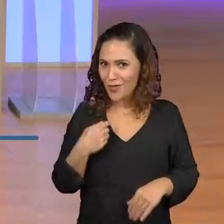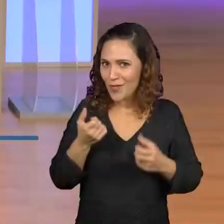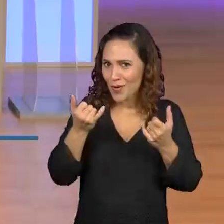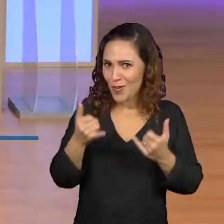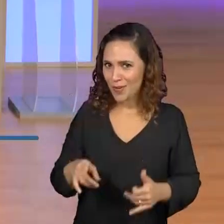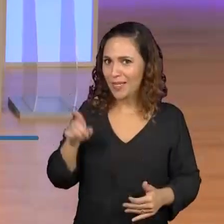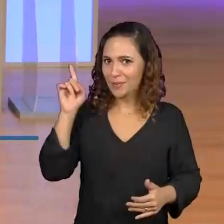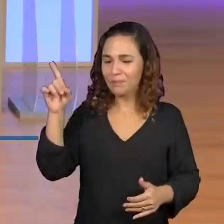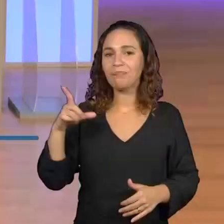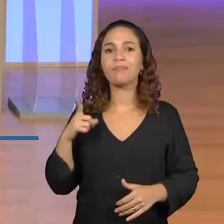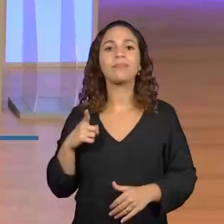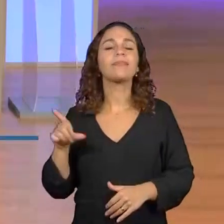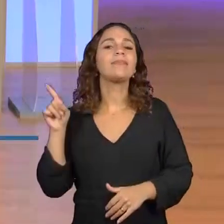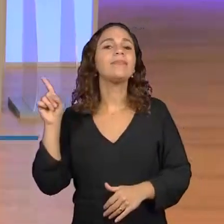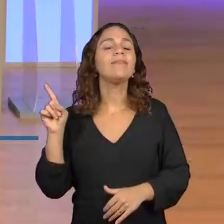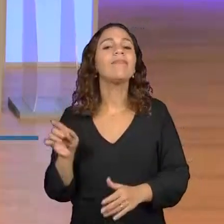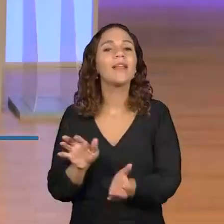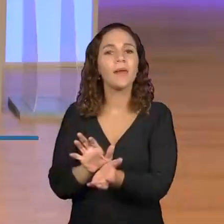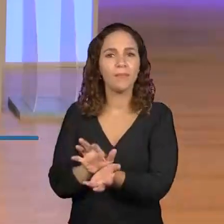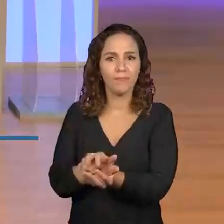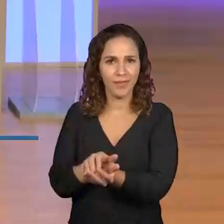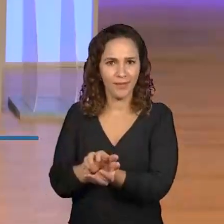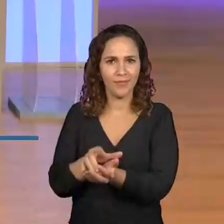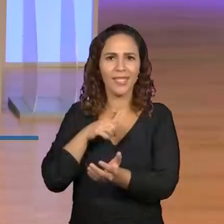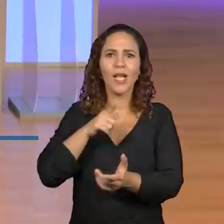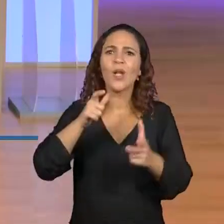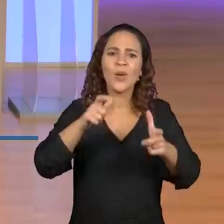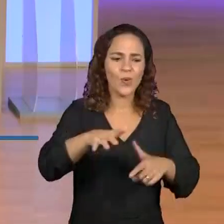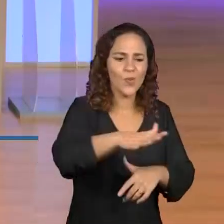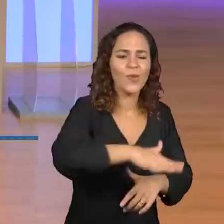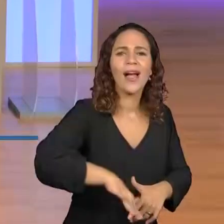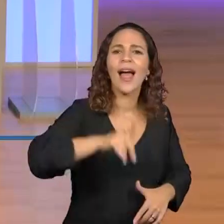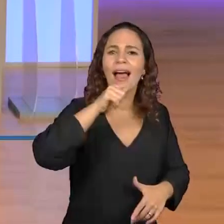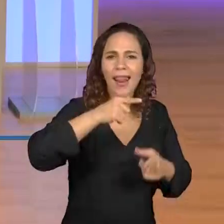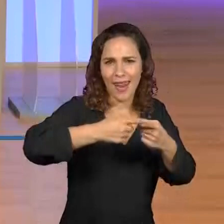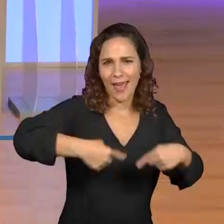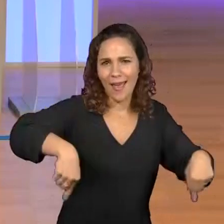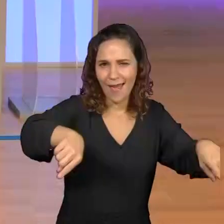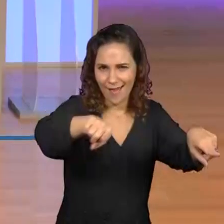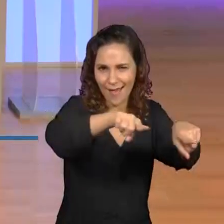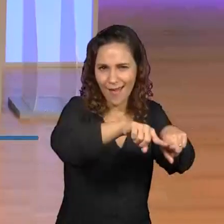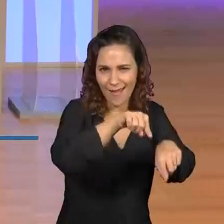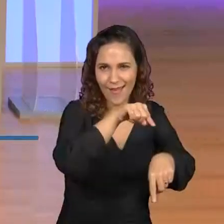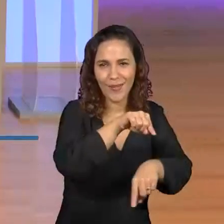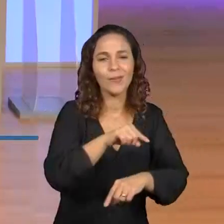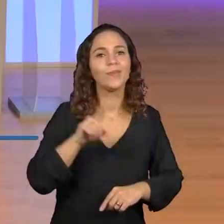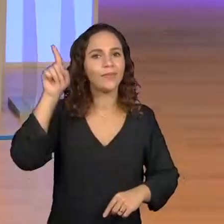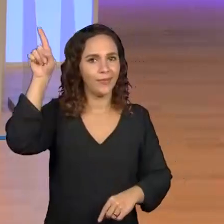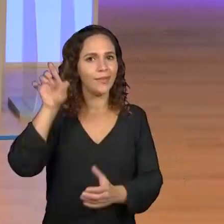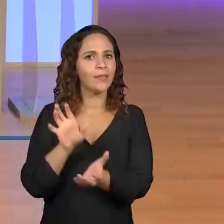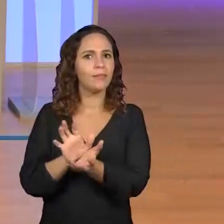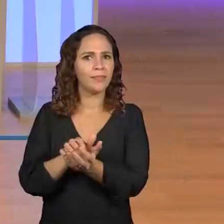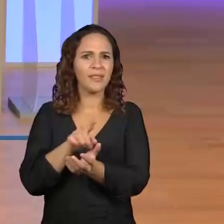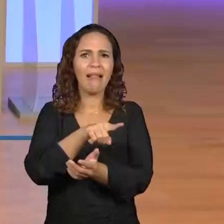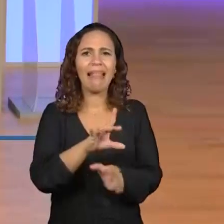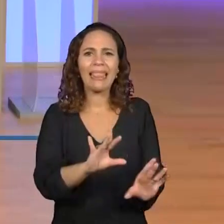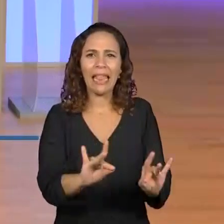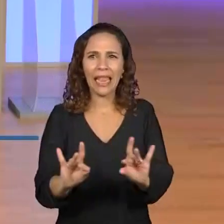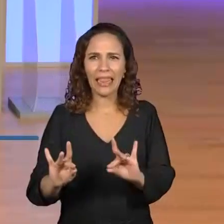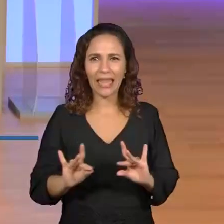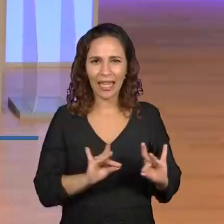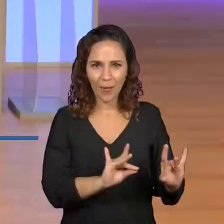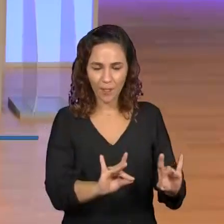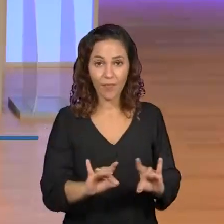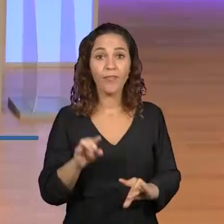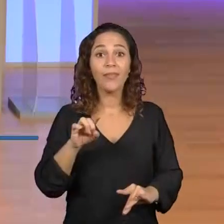um barreiro assim, nós chamávamos de barreiro, era um lago lá, um espaço com bastante água, mas a água realmente era barrenta. E